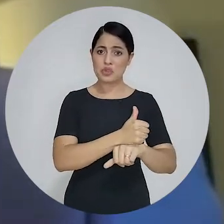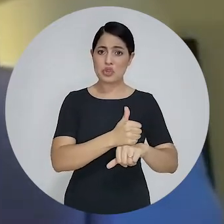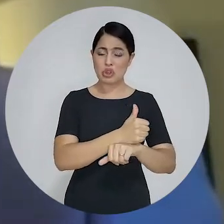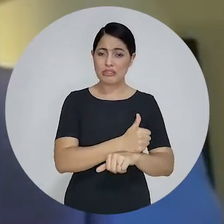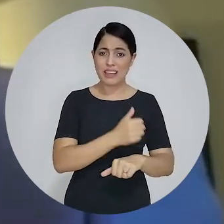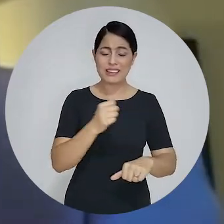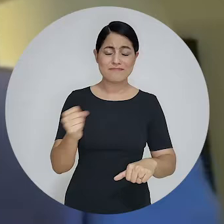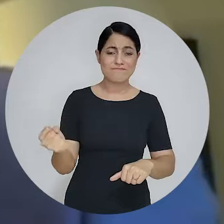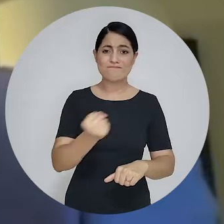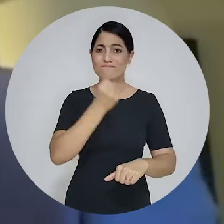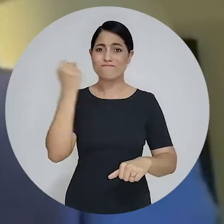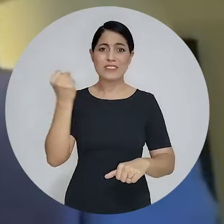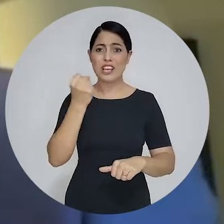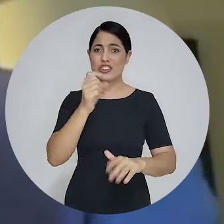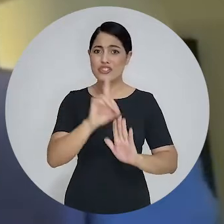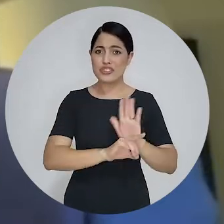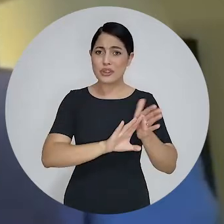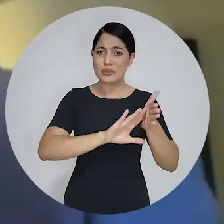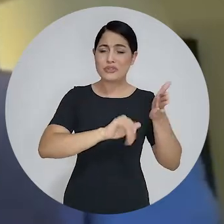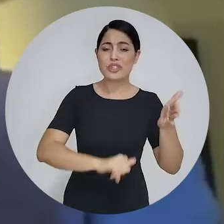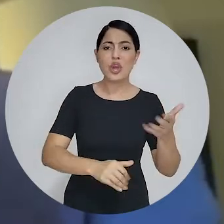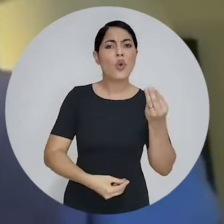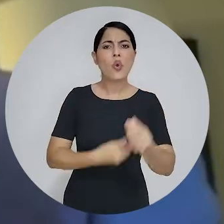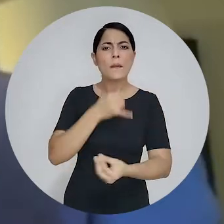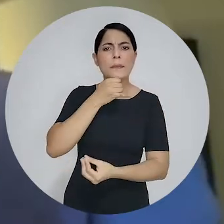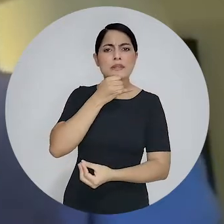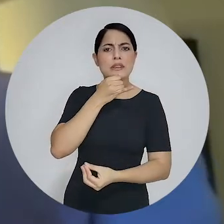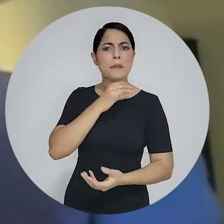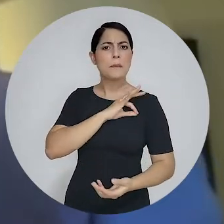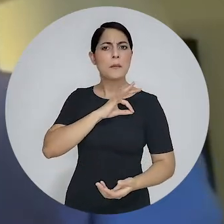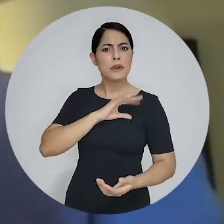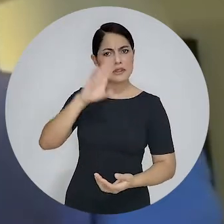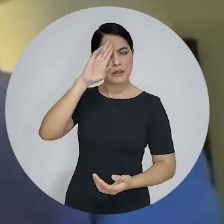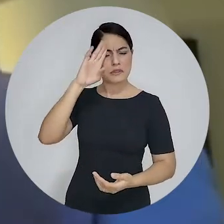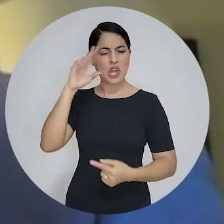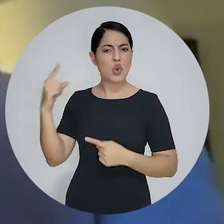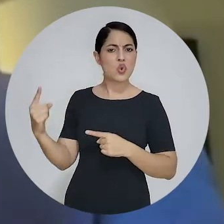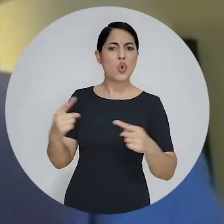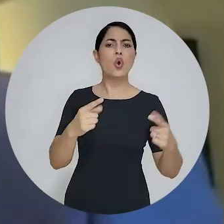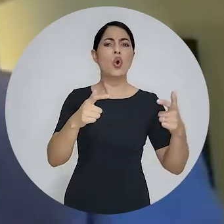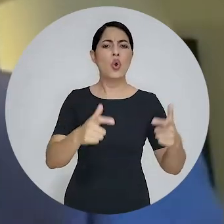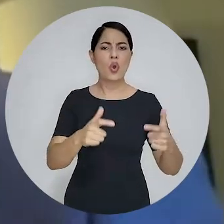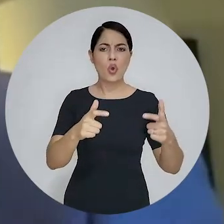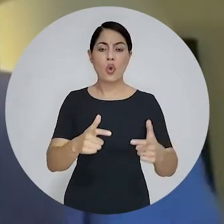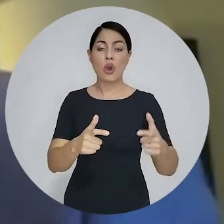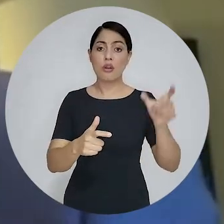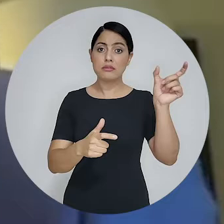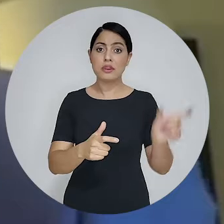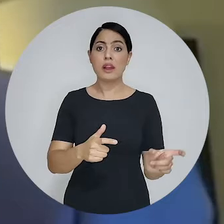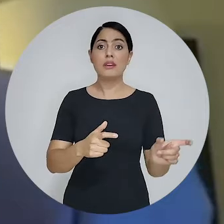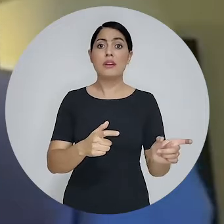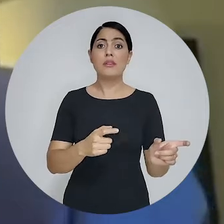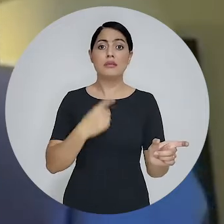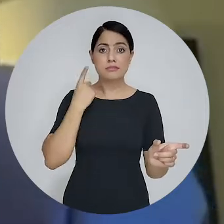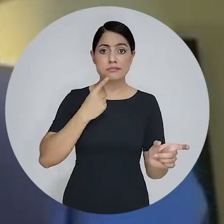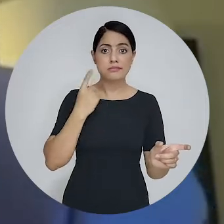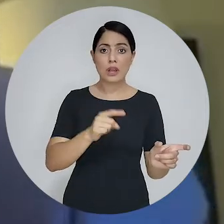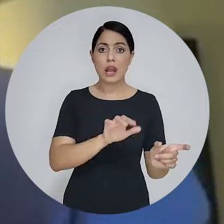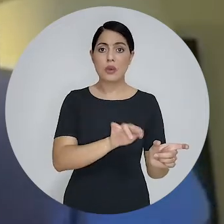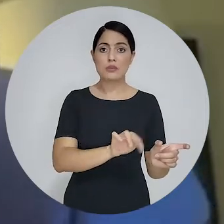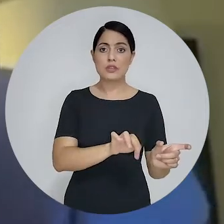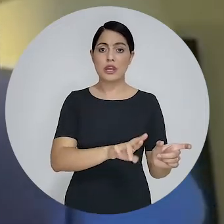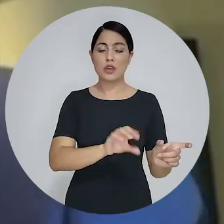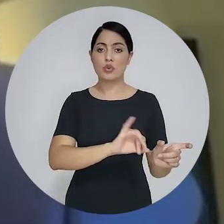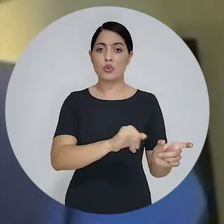violação aos nossos colegas são gravíssimos. A tortura perpetrada por policiais militares contra o advogado Orcélio Júnior, na cidade